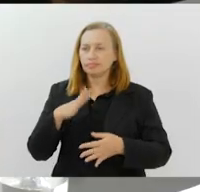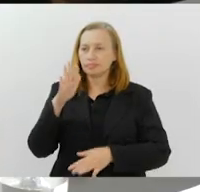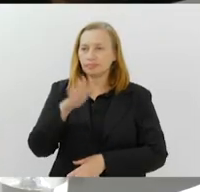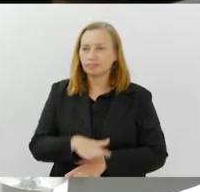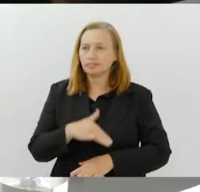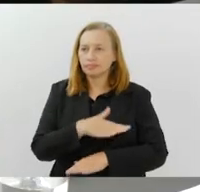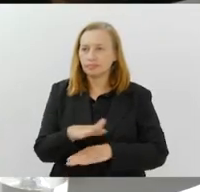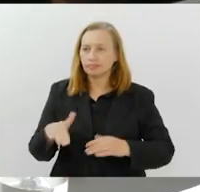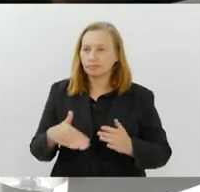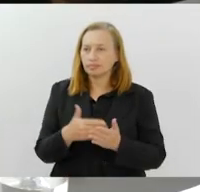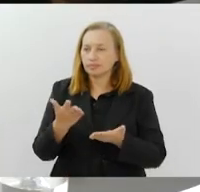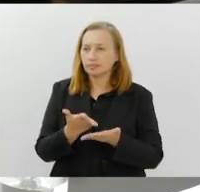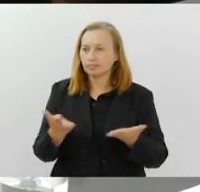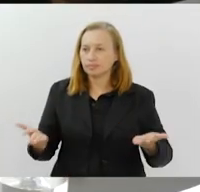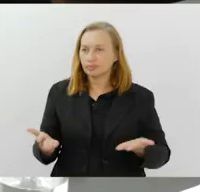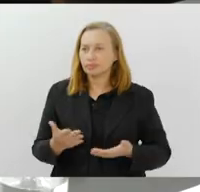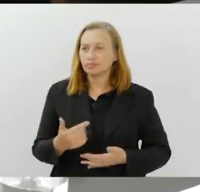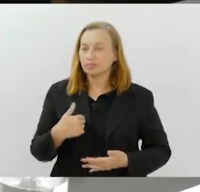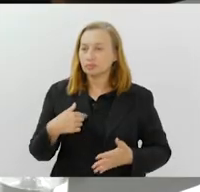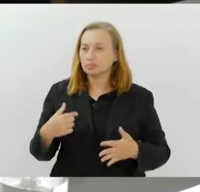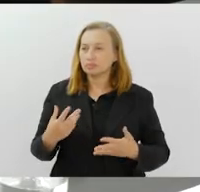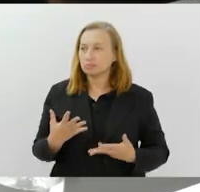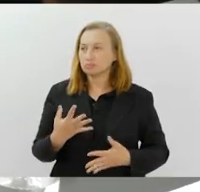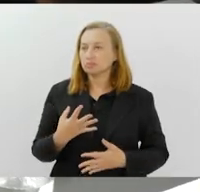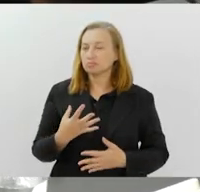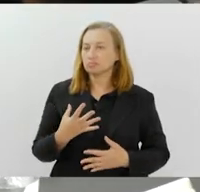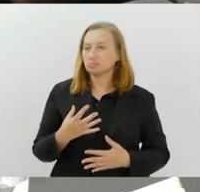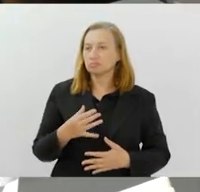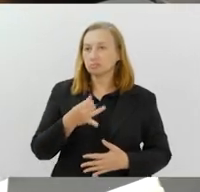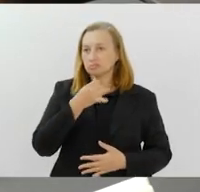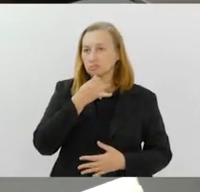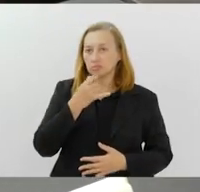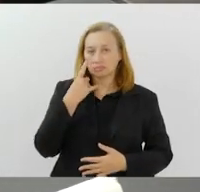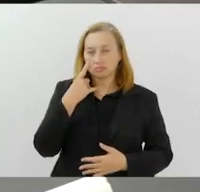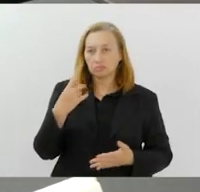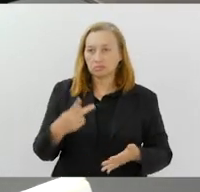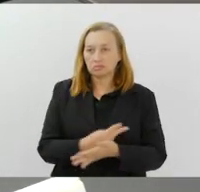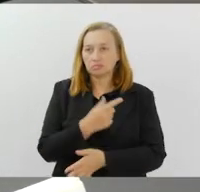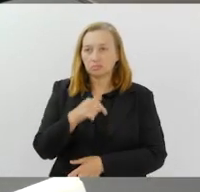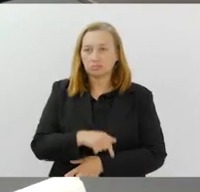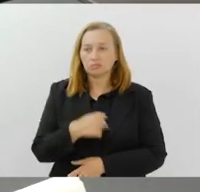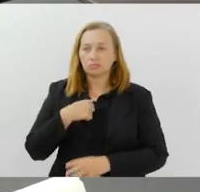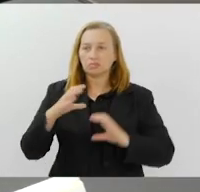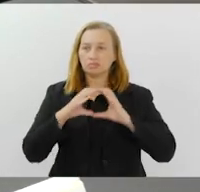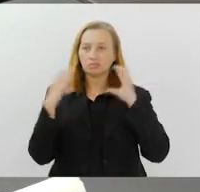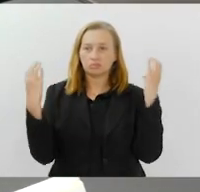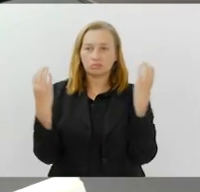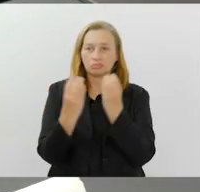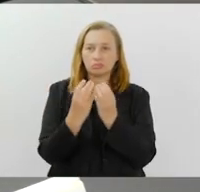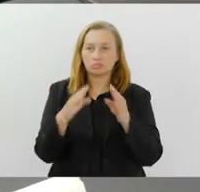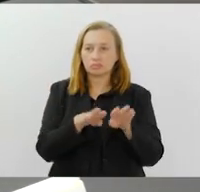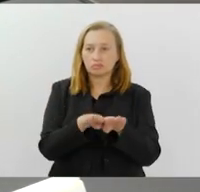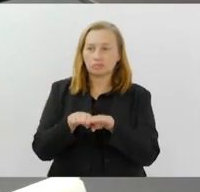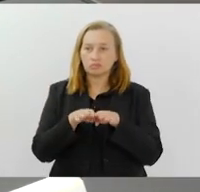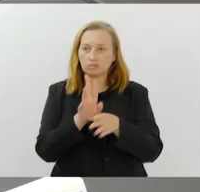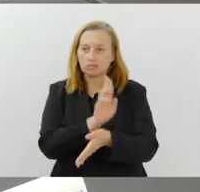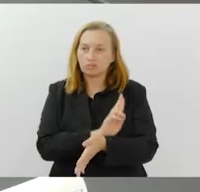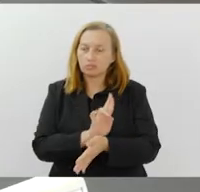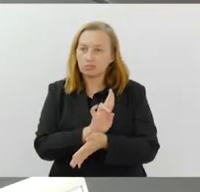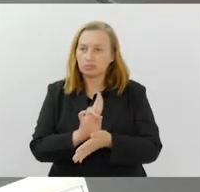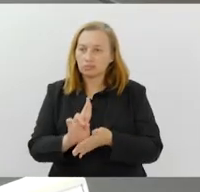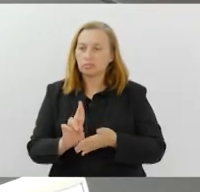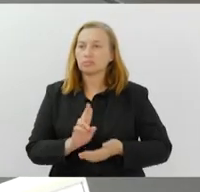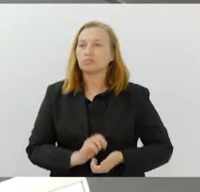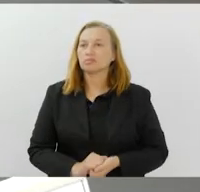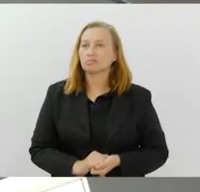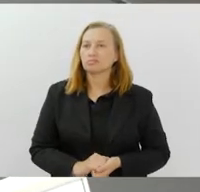assim eu tô muito impactado acontecendo aqui eu estava na conferência de igualdade racial